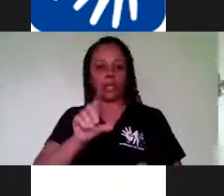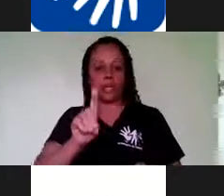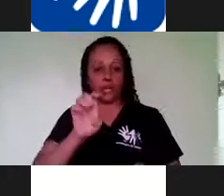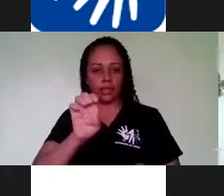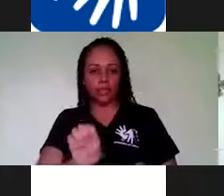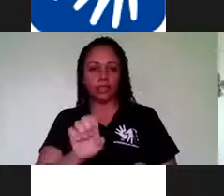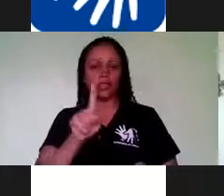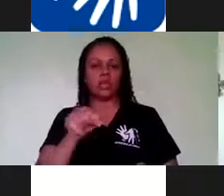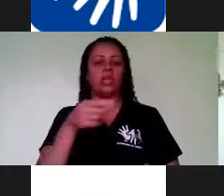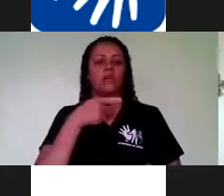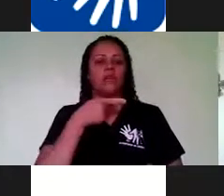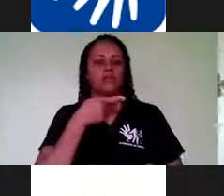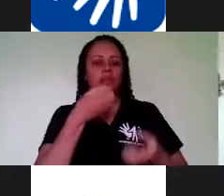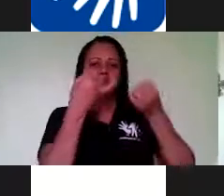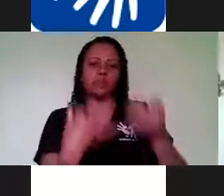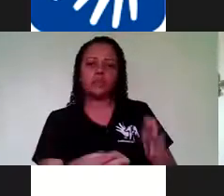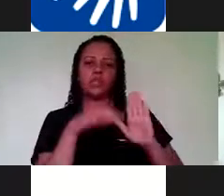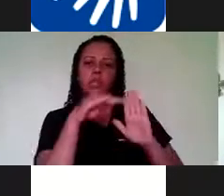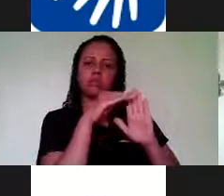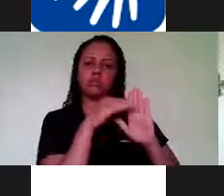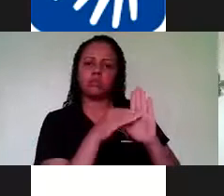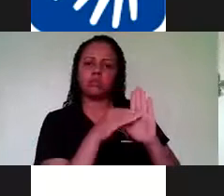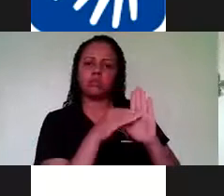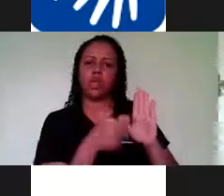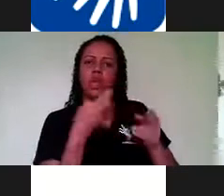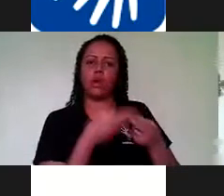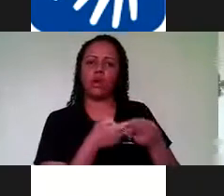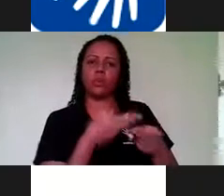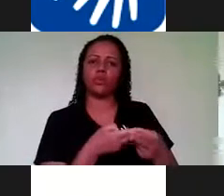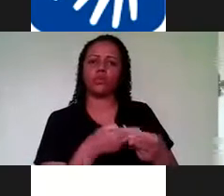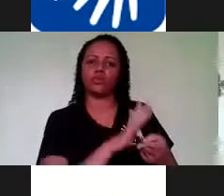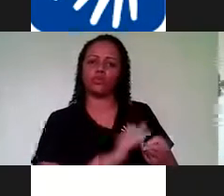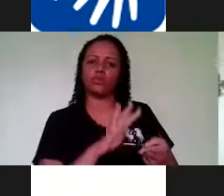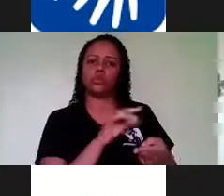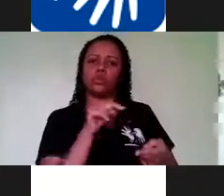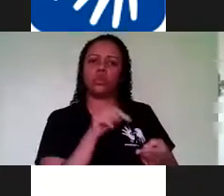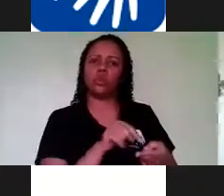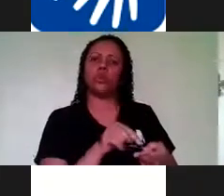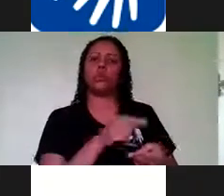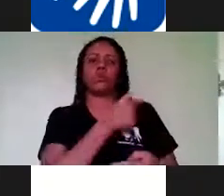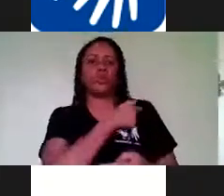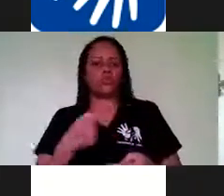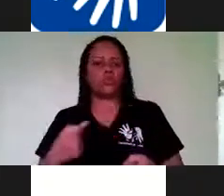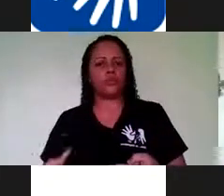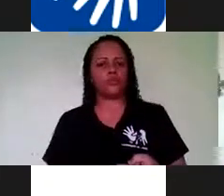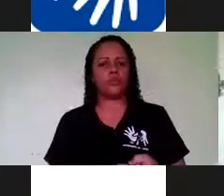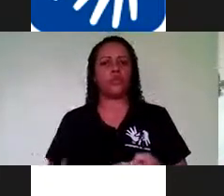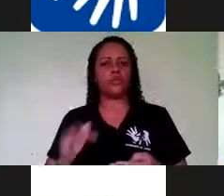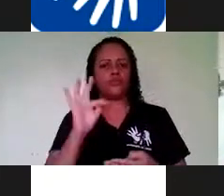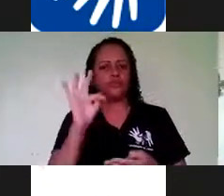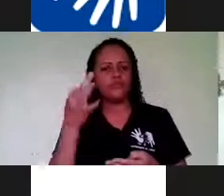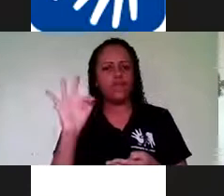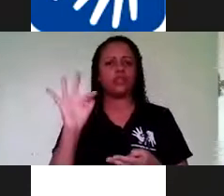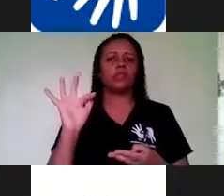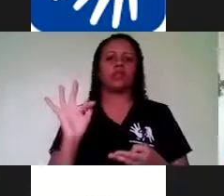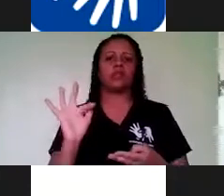federal. Se vocês lerem a resolução, está escrito lá, o IFBR-M é para uso do governo federal. Tal. E aí a